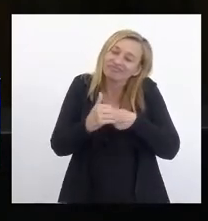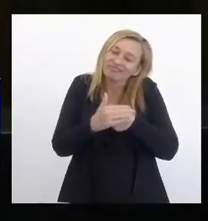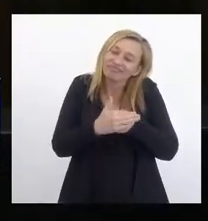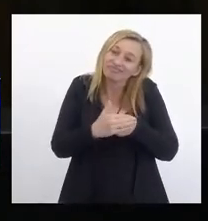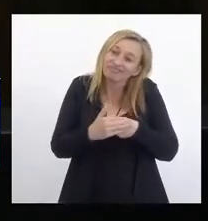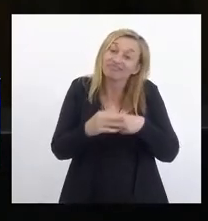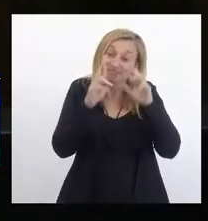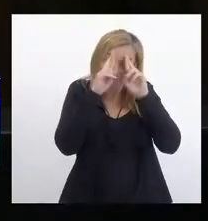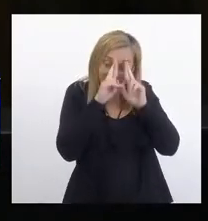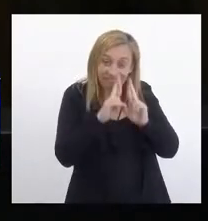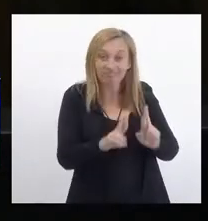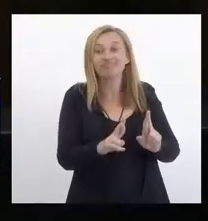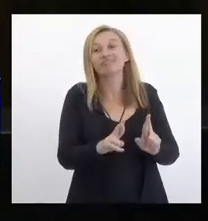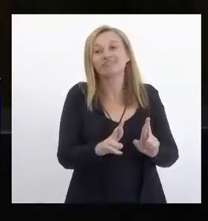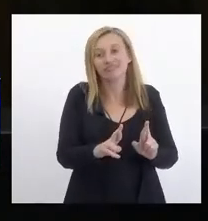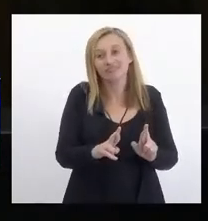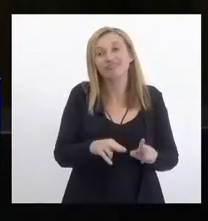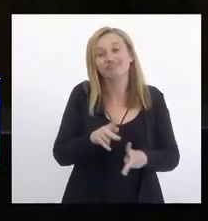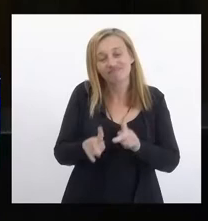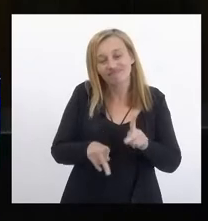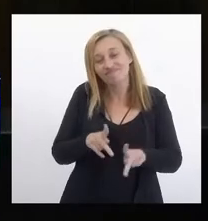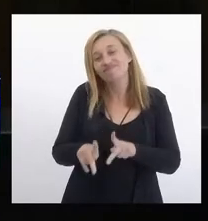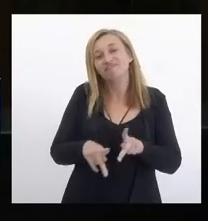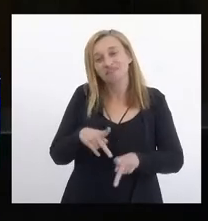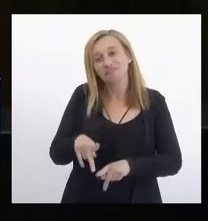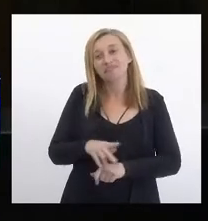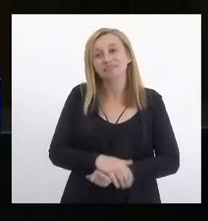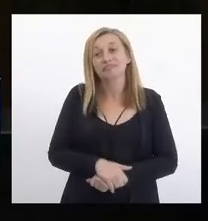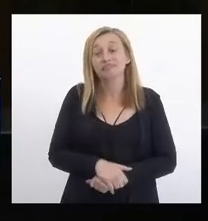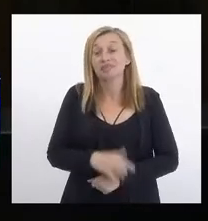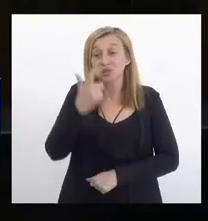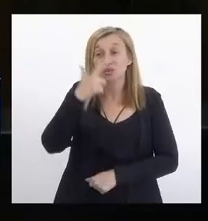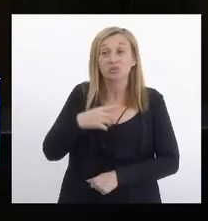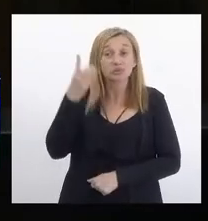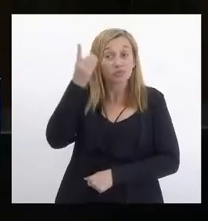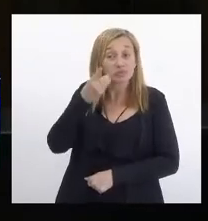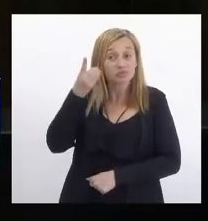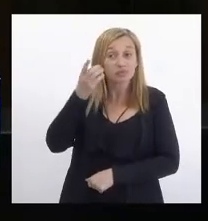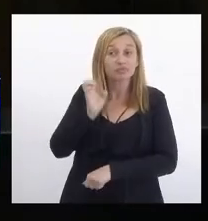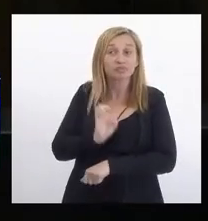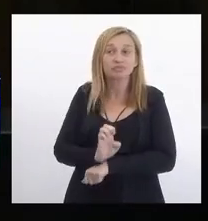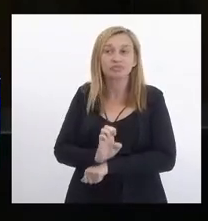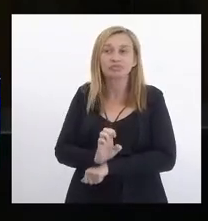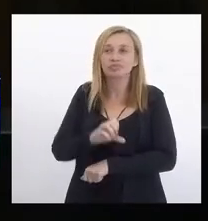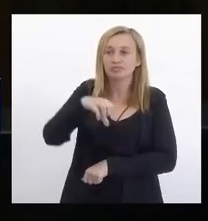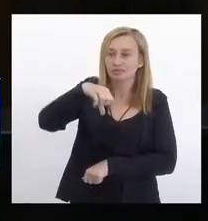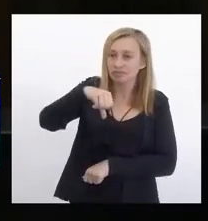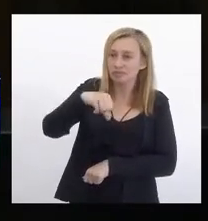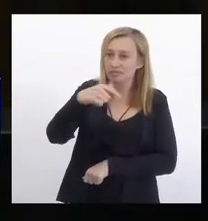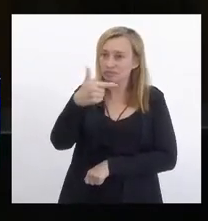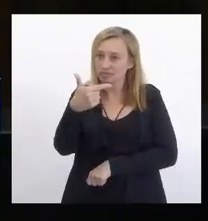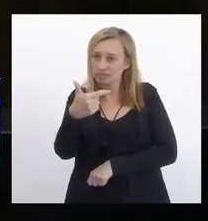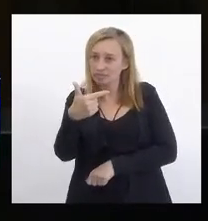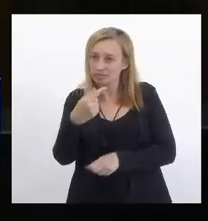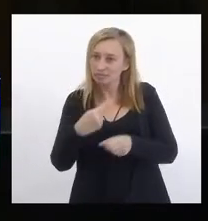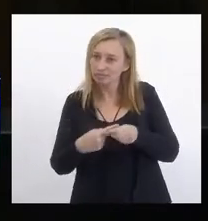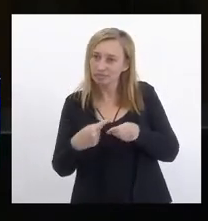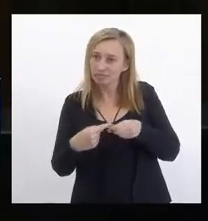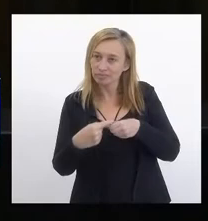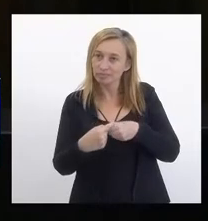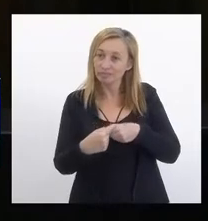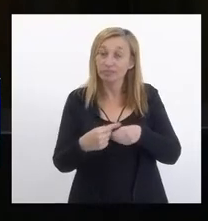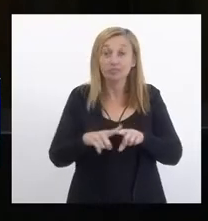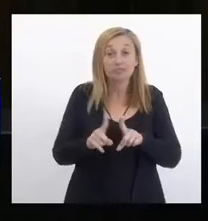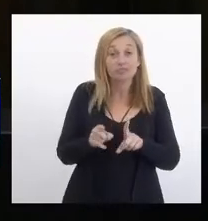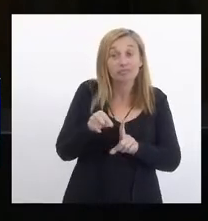com muito respeito à população. Eu sou uma deputada estadual de 92 municípios.